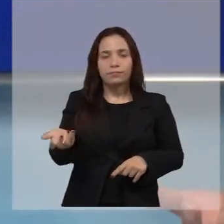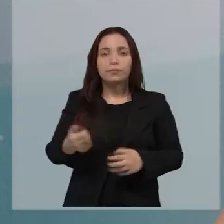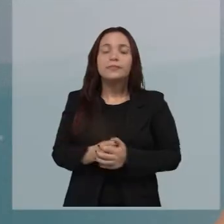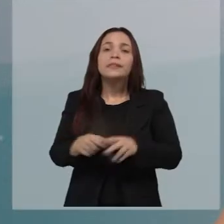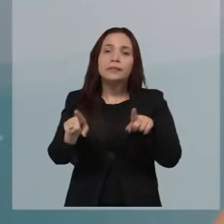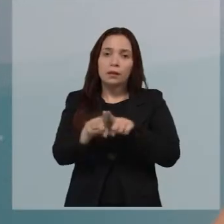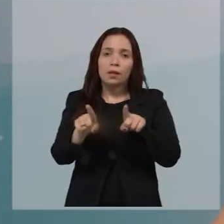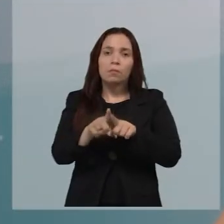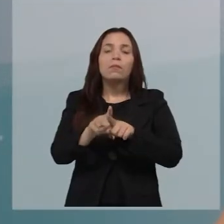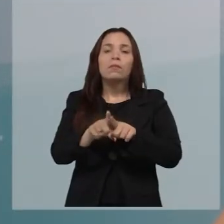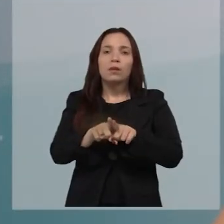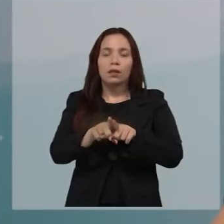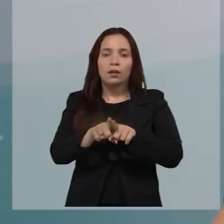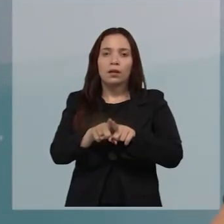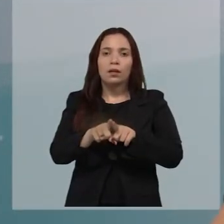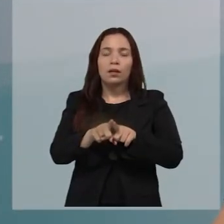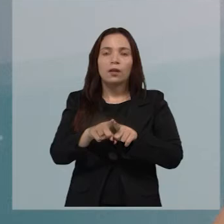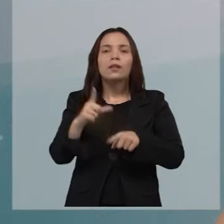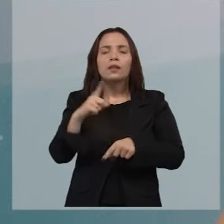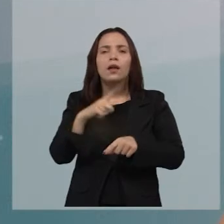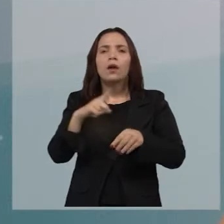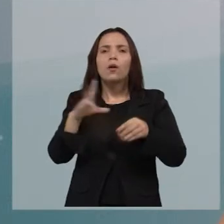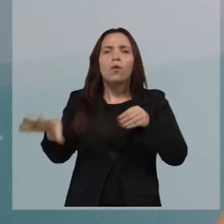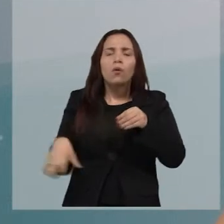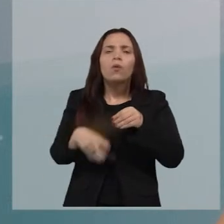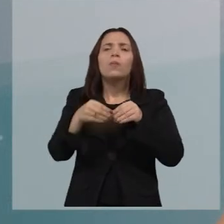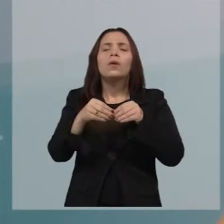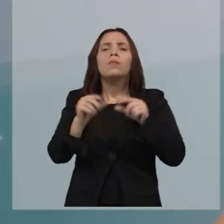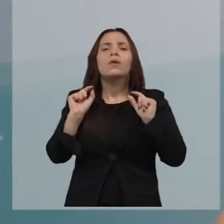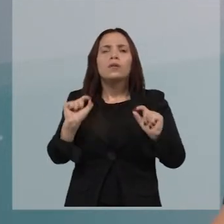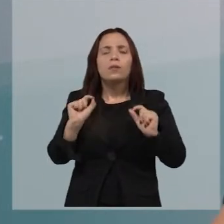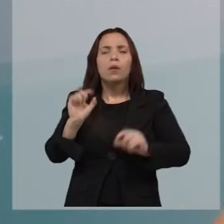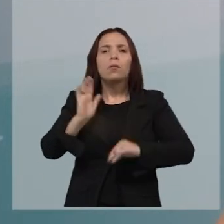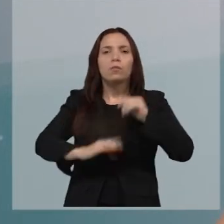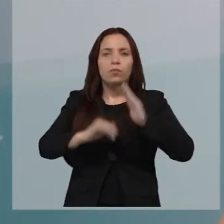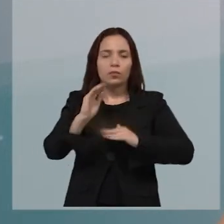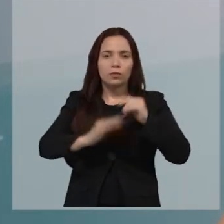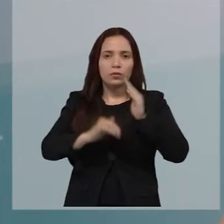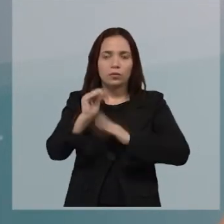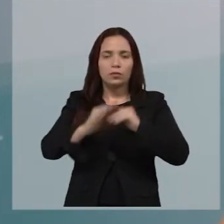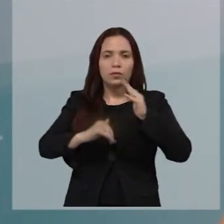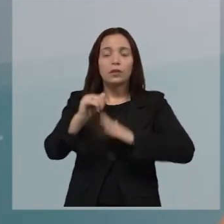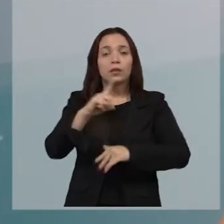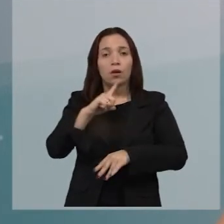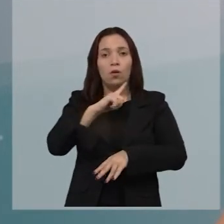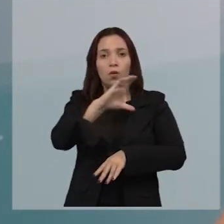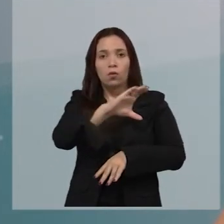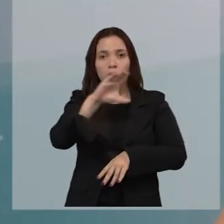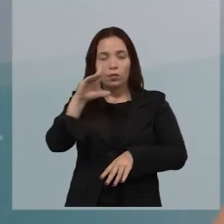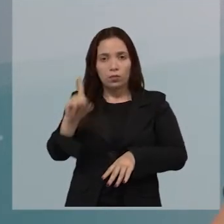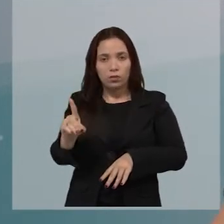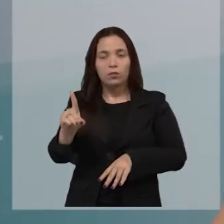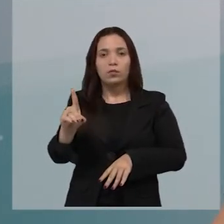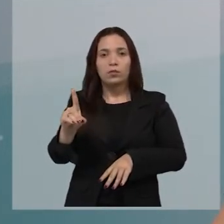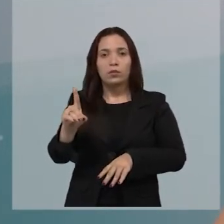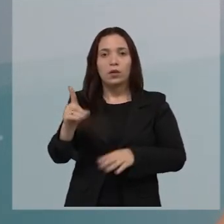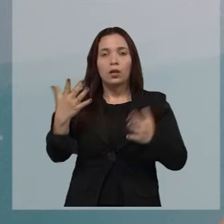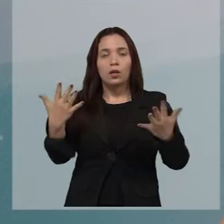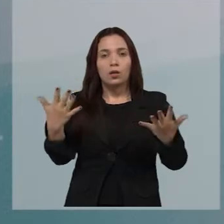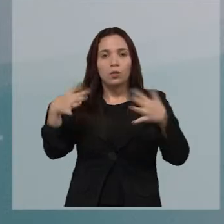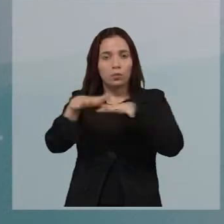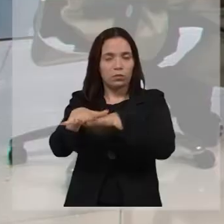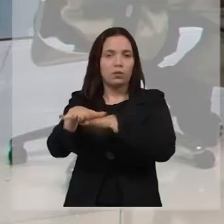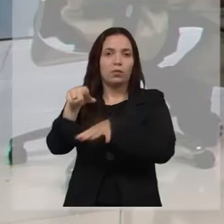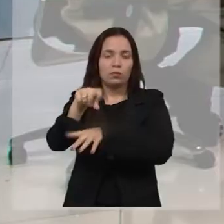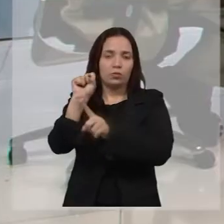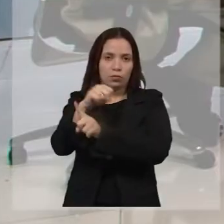Claro. Lógico. E tem outras atividades que complementam ainda essa questão da profissionalização. A gente tem uma coordenadoria chamada Coordenadoria de